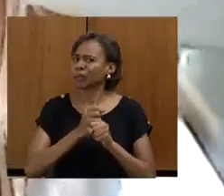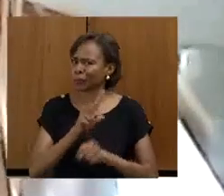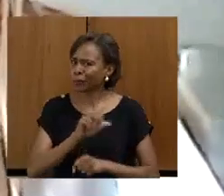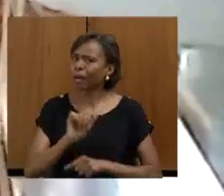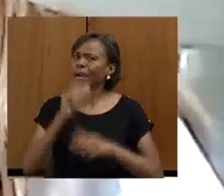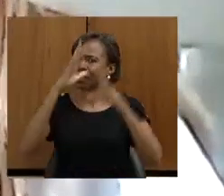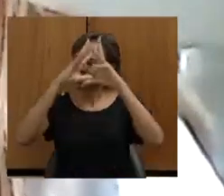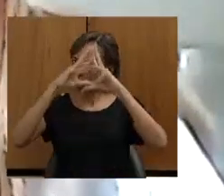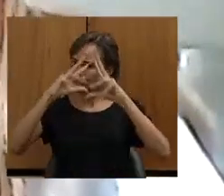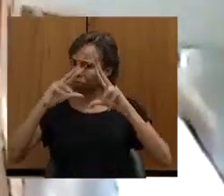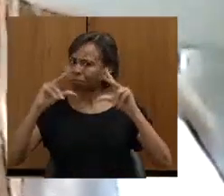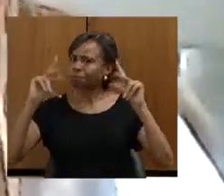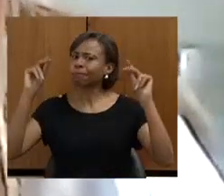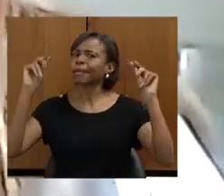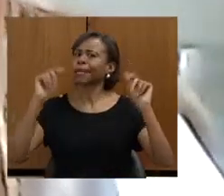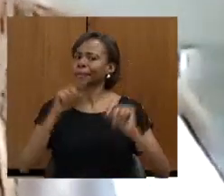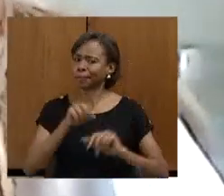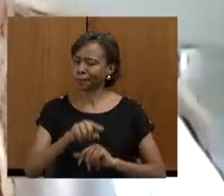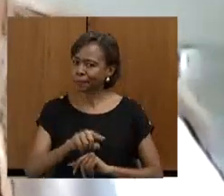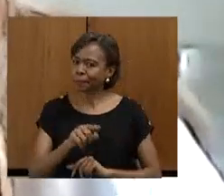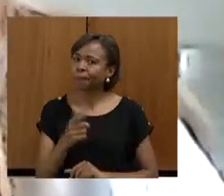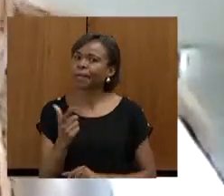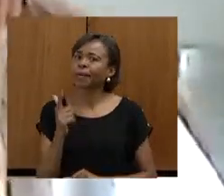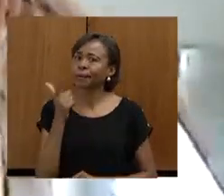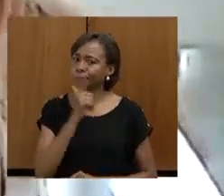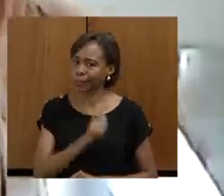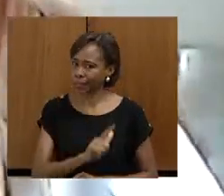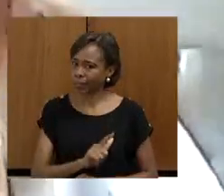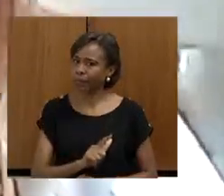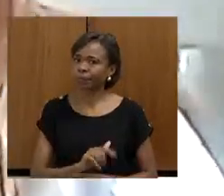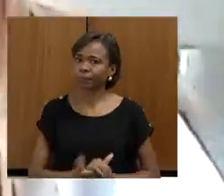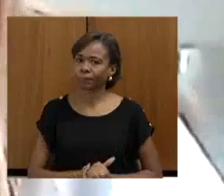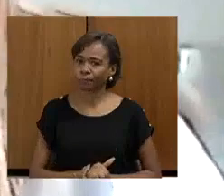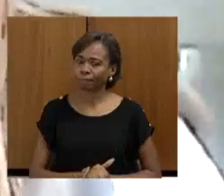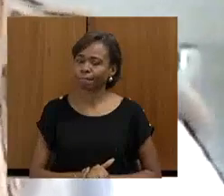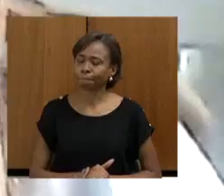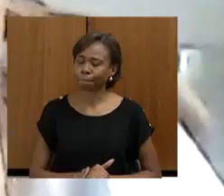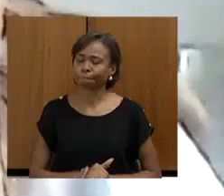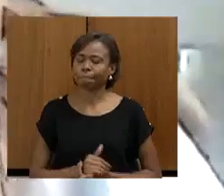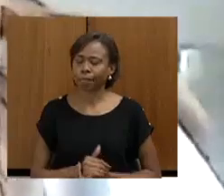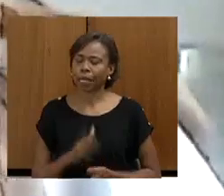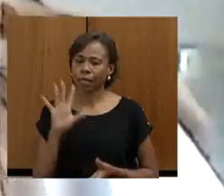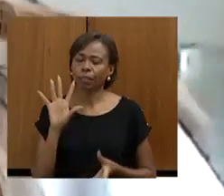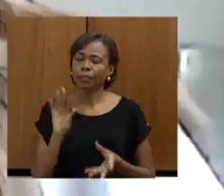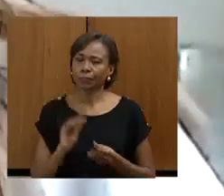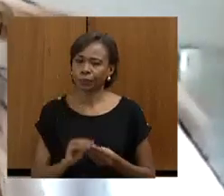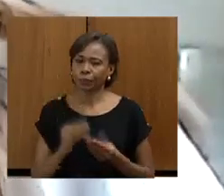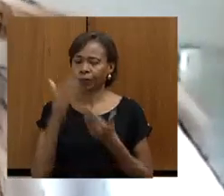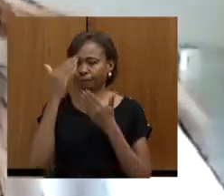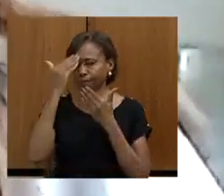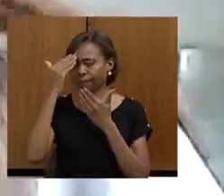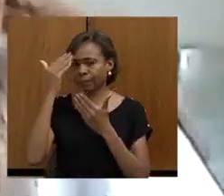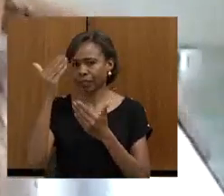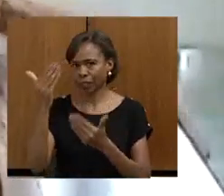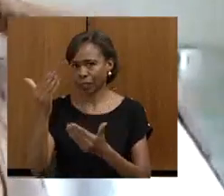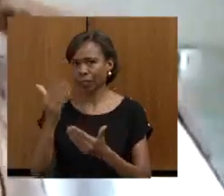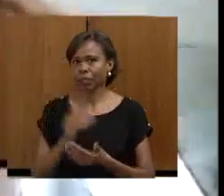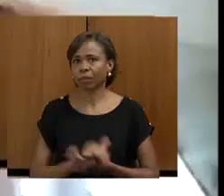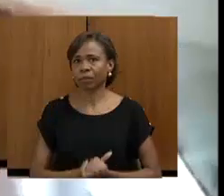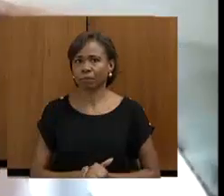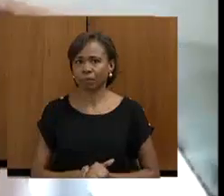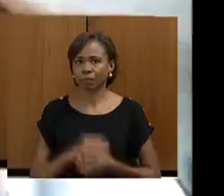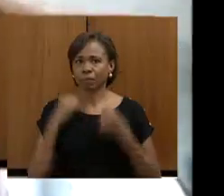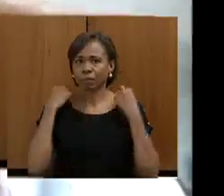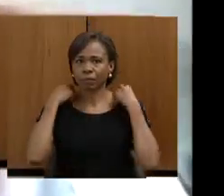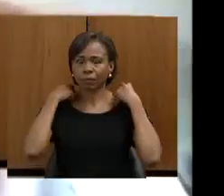realmente ter uma qualidade de vida novamente? Ok? É isso, né? E eu deixo aqui meus agradecimentos. Muito obrigado.